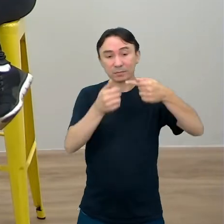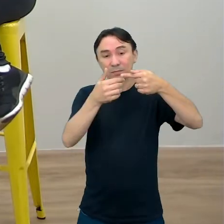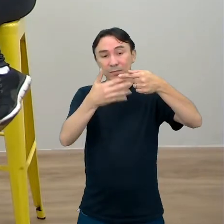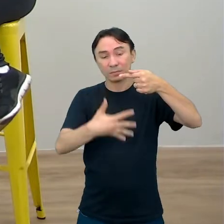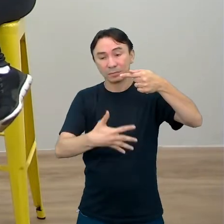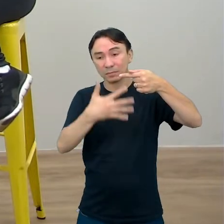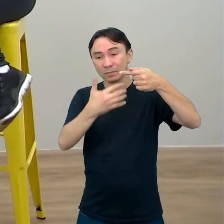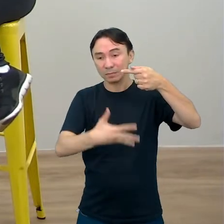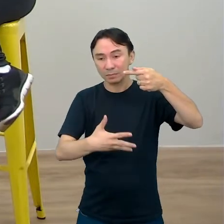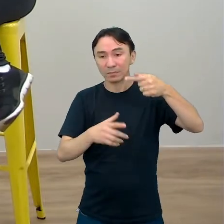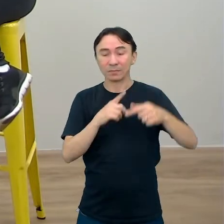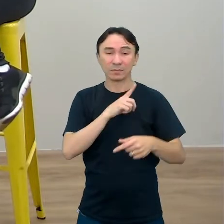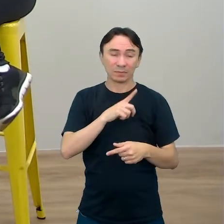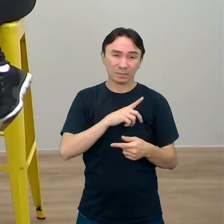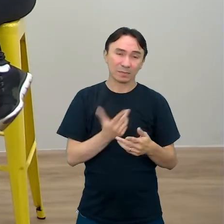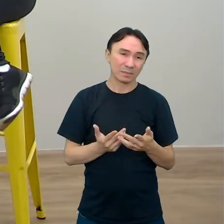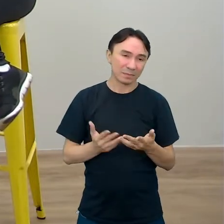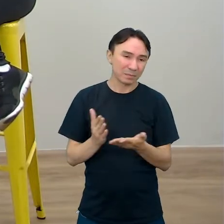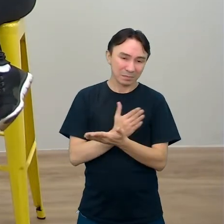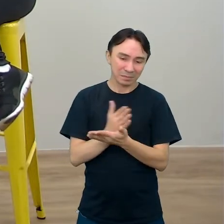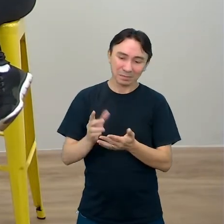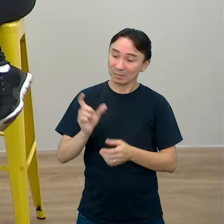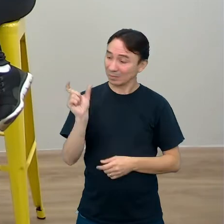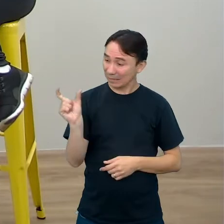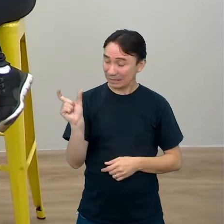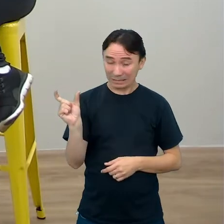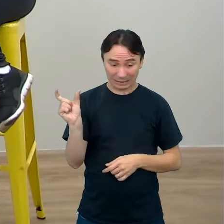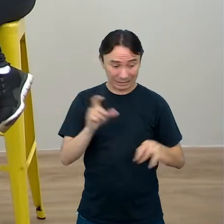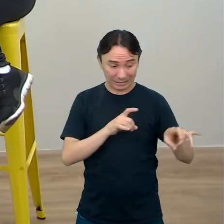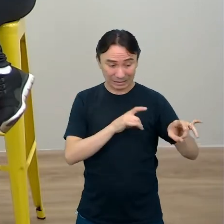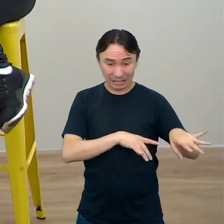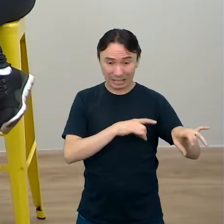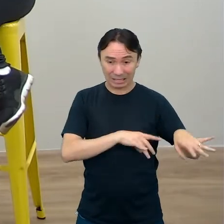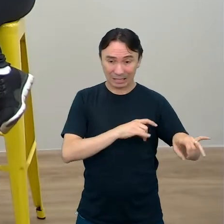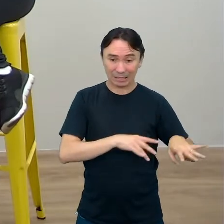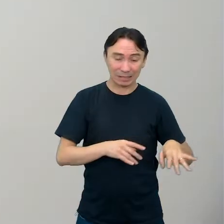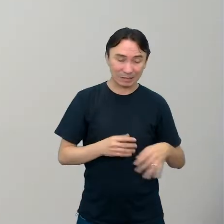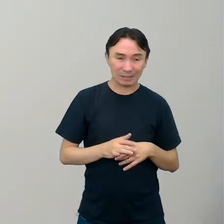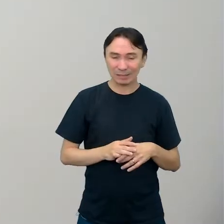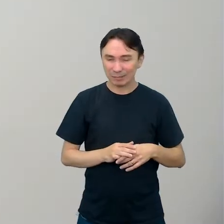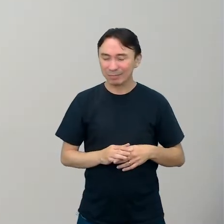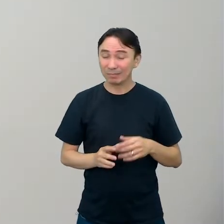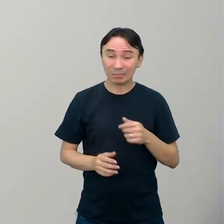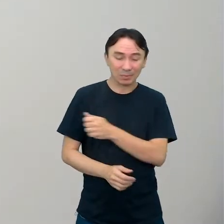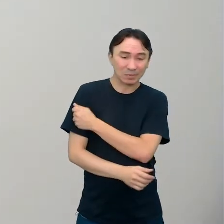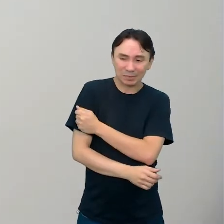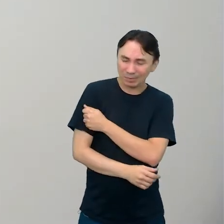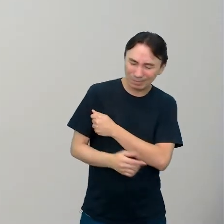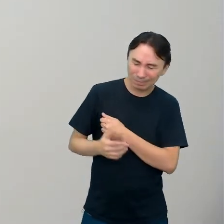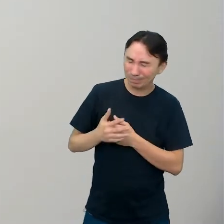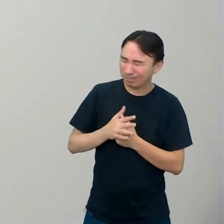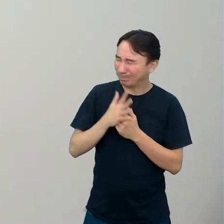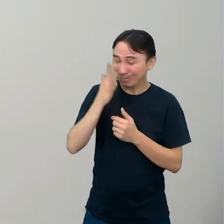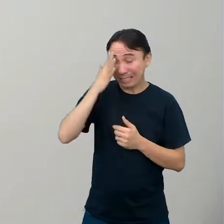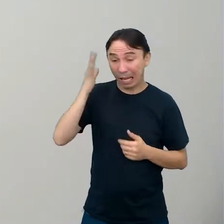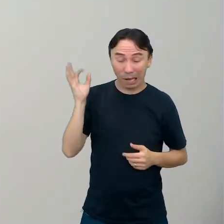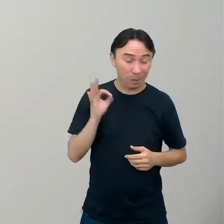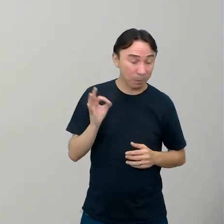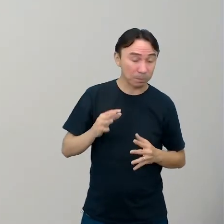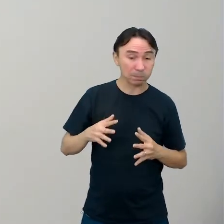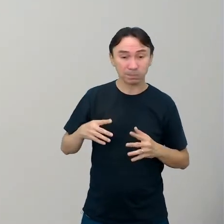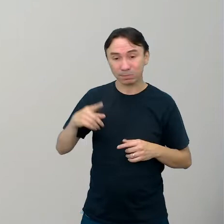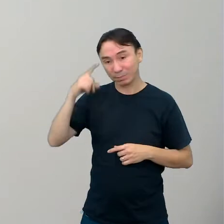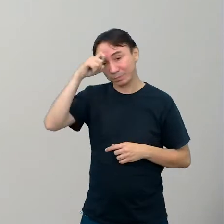então daqueles termos técnicos, né, que muitas vezes os nossos estudantes aí têm uma certa dificuldade, e não só vocês, viu? A